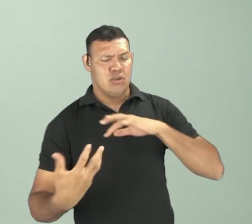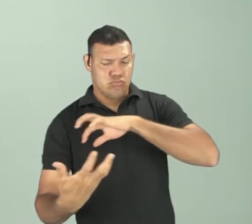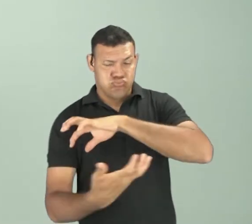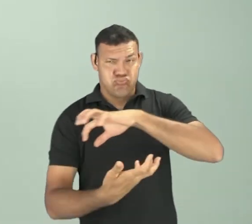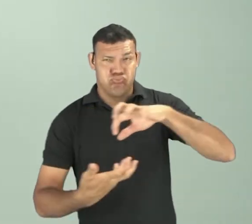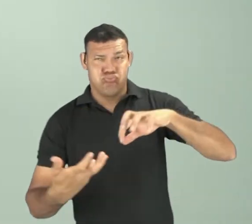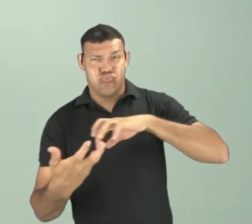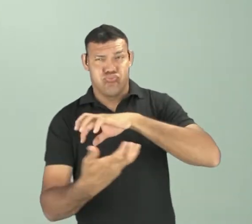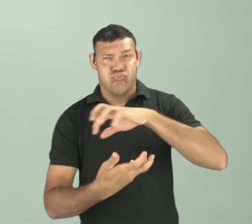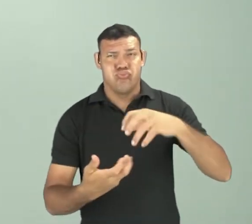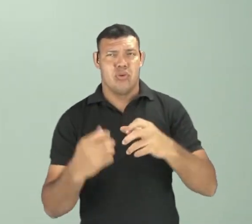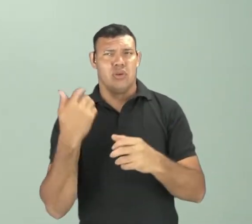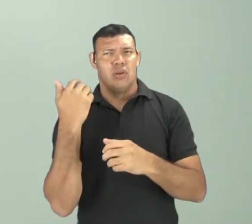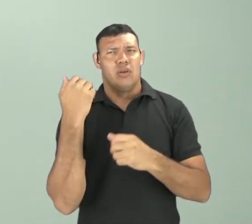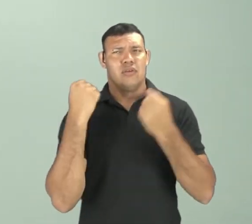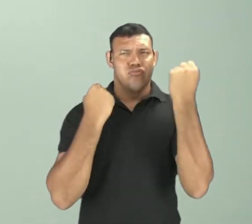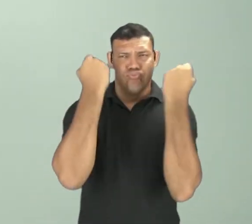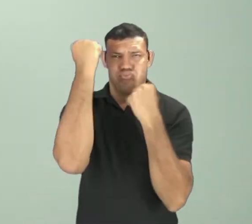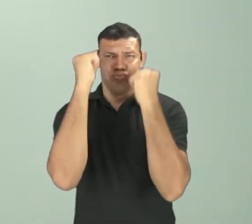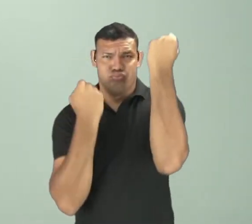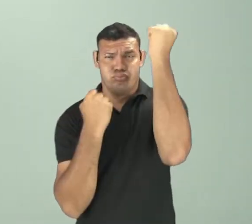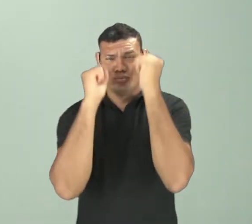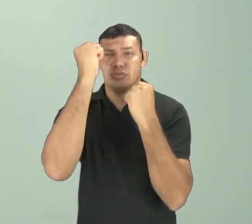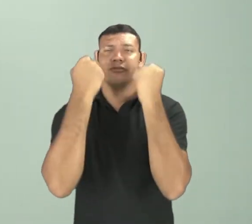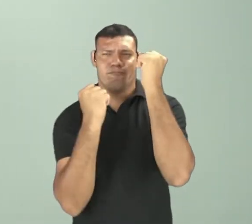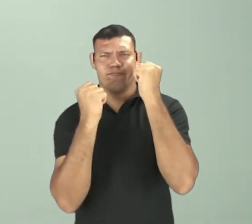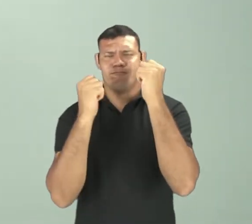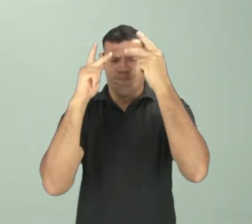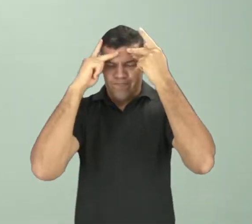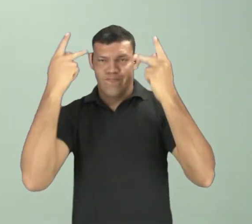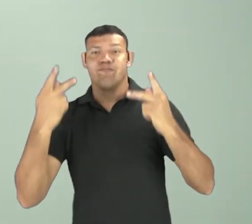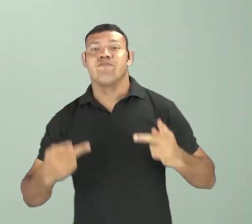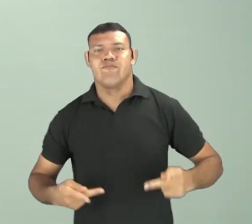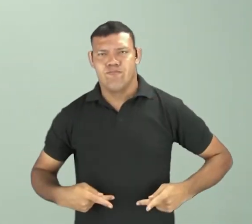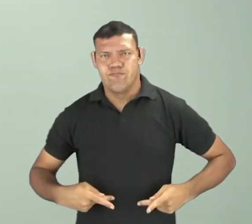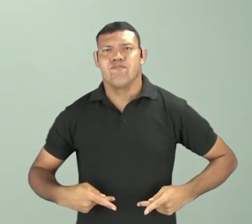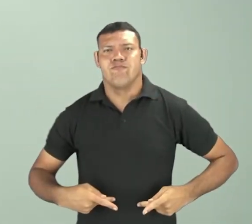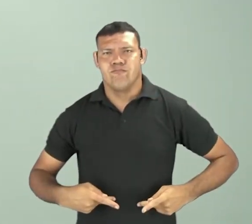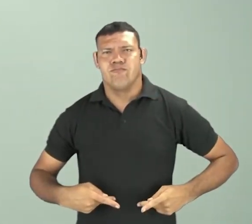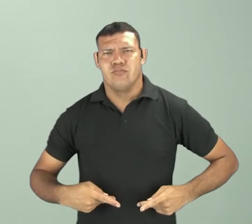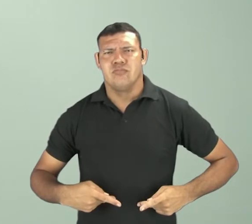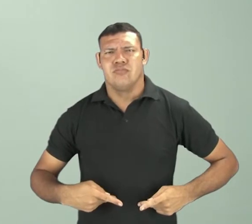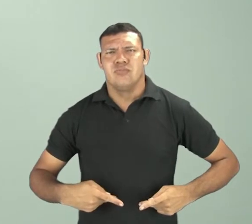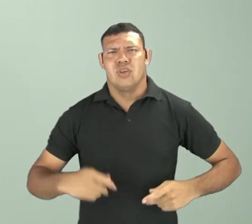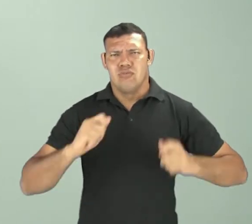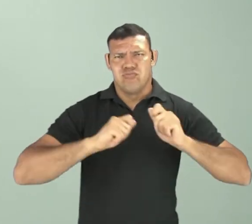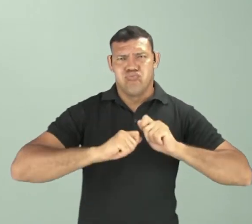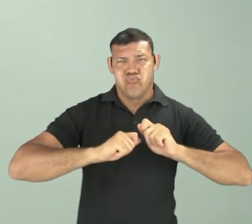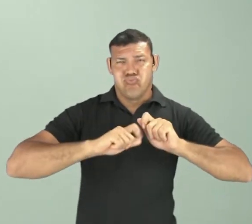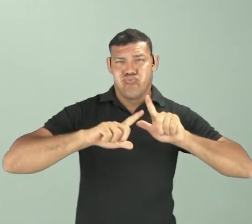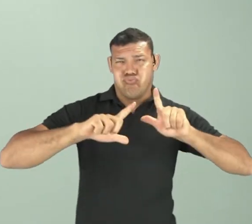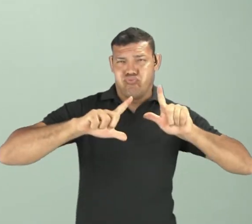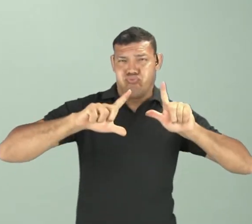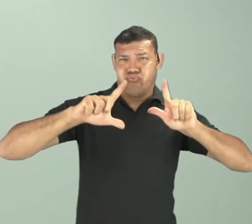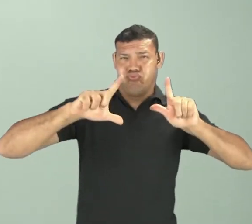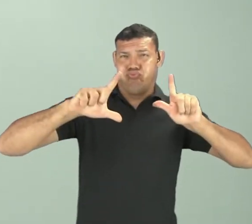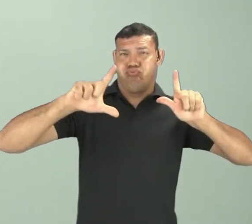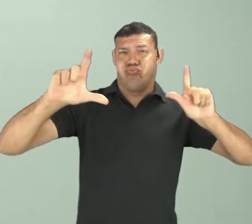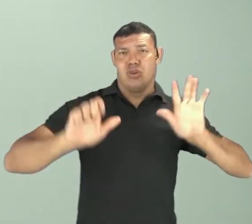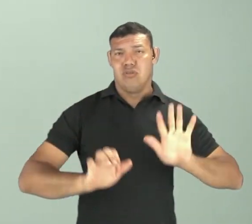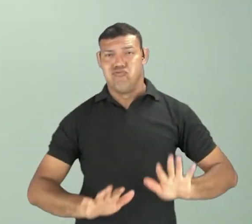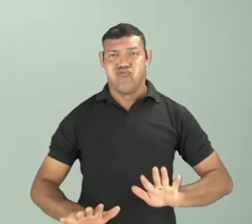Industrial, através das ações humanas, vem se intensificando essa quantidade desses gases